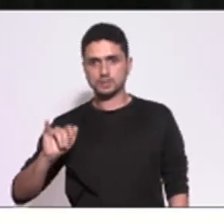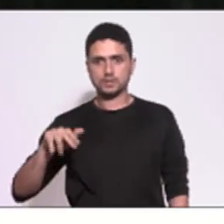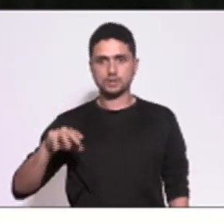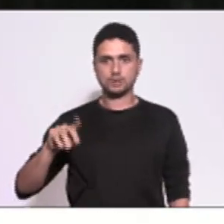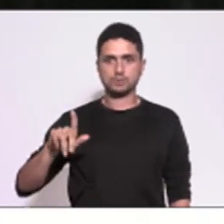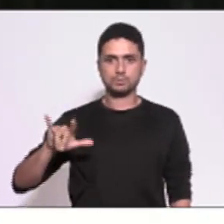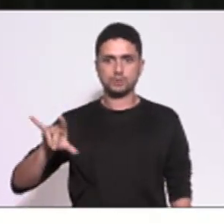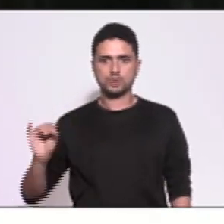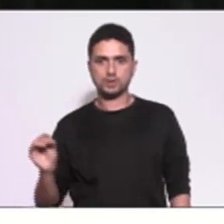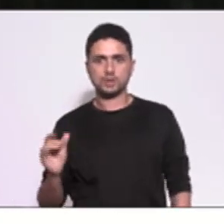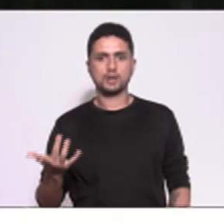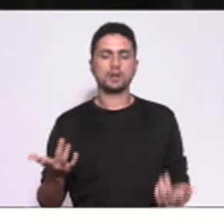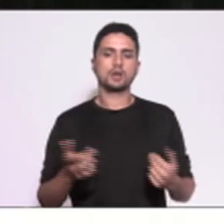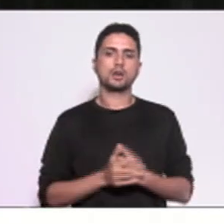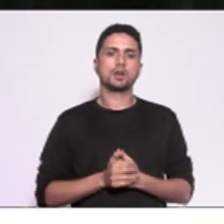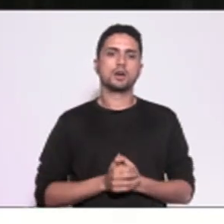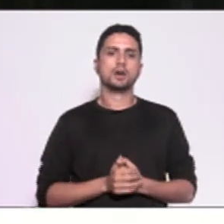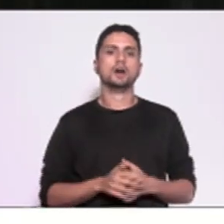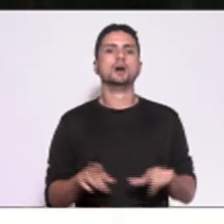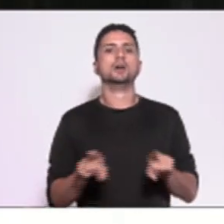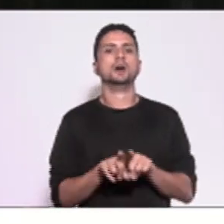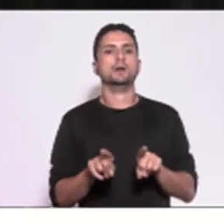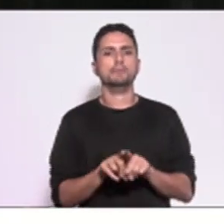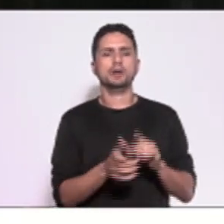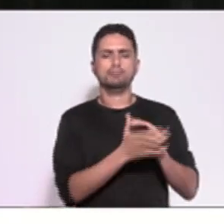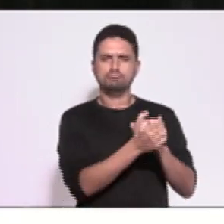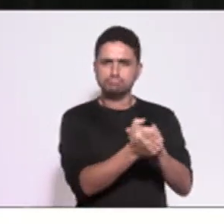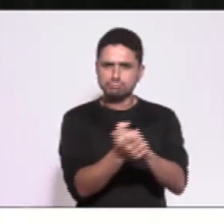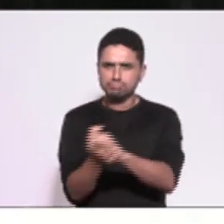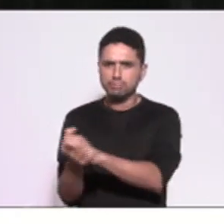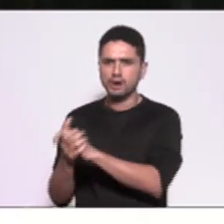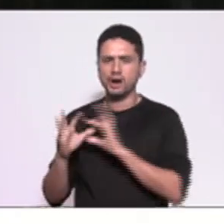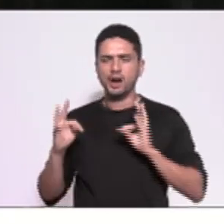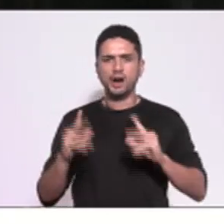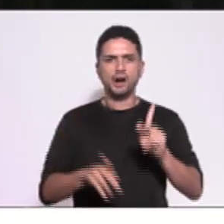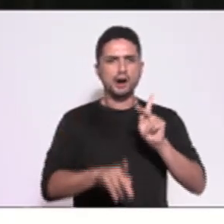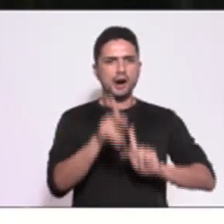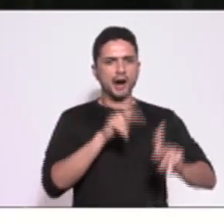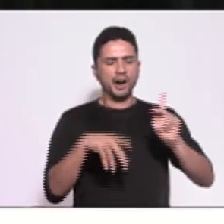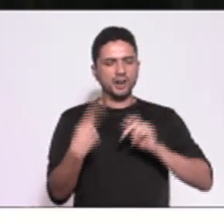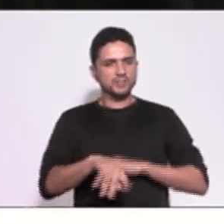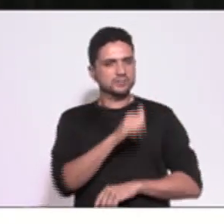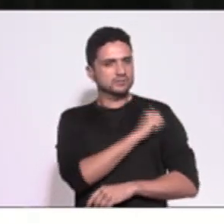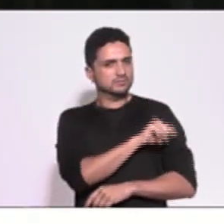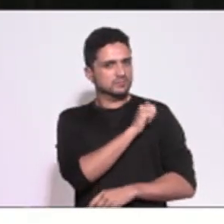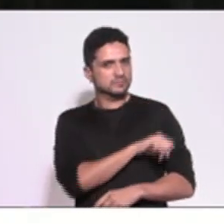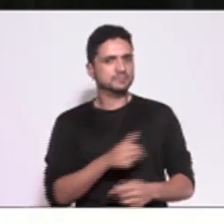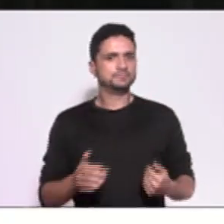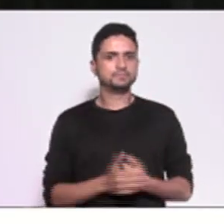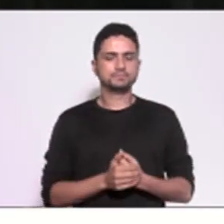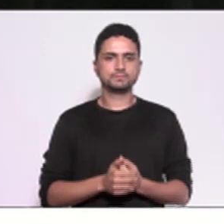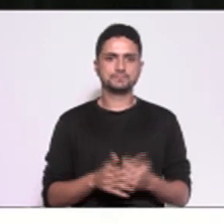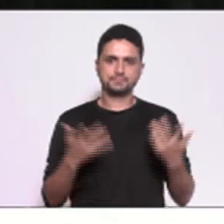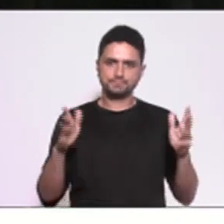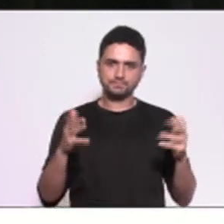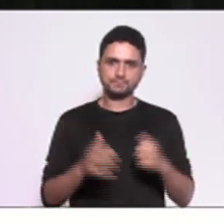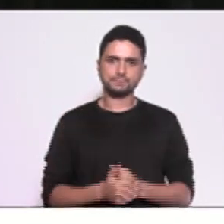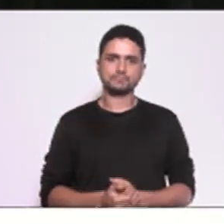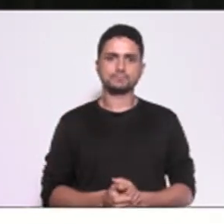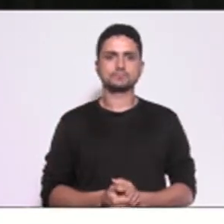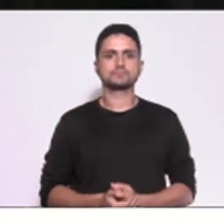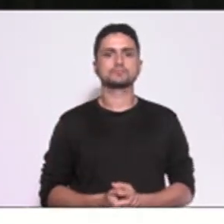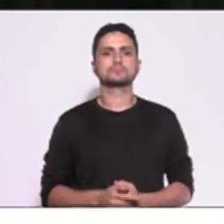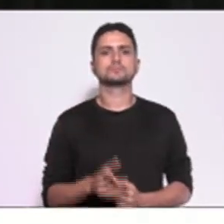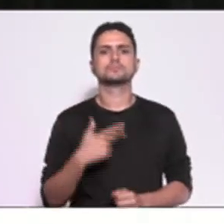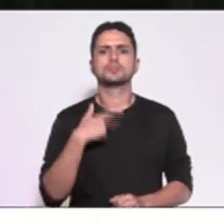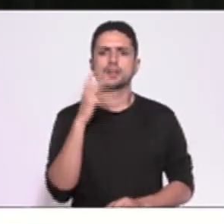Estendo minhas saudações também a todo o povo carioca, povo fluminense. Rapidamente, presidente, vou